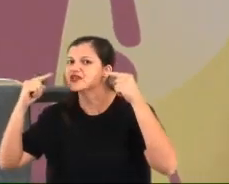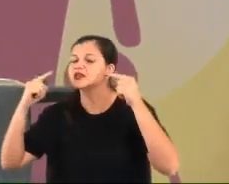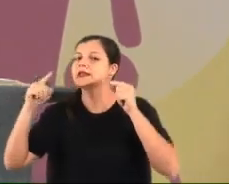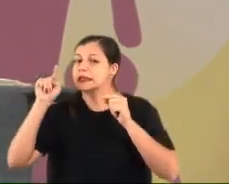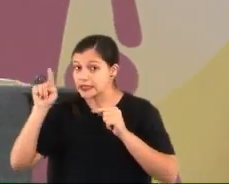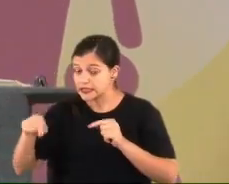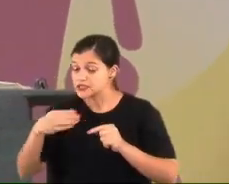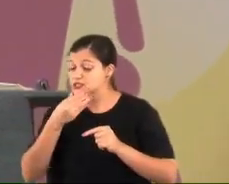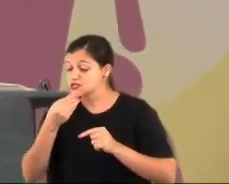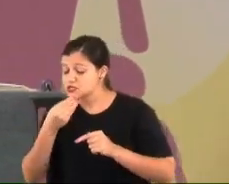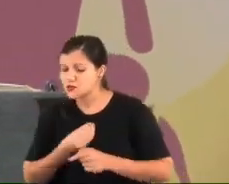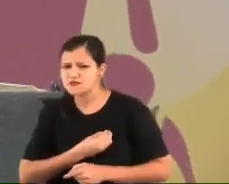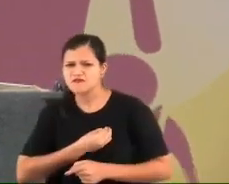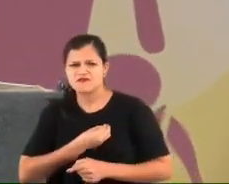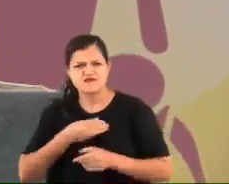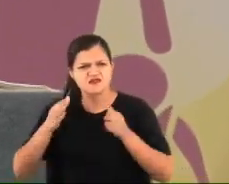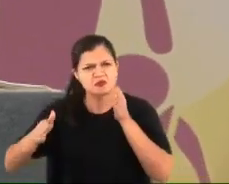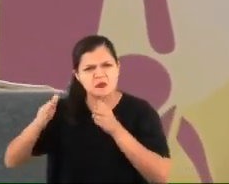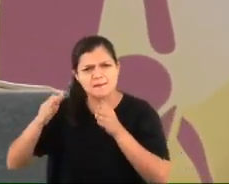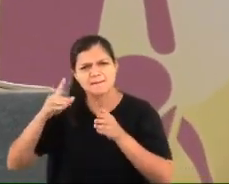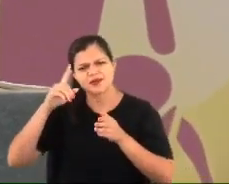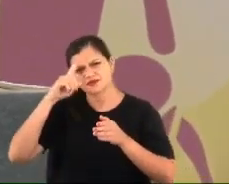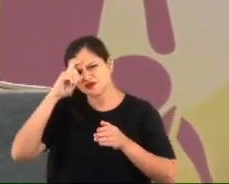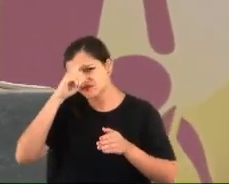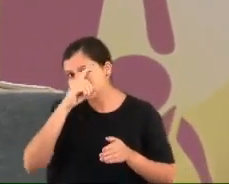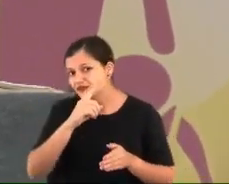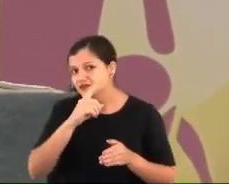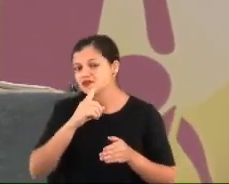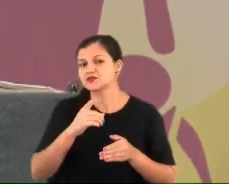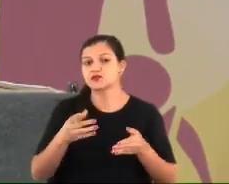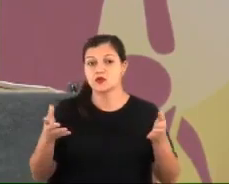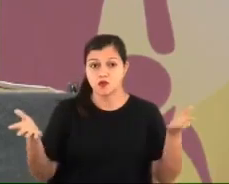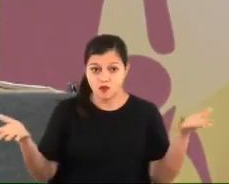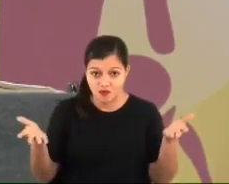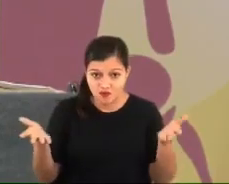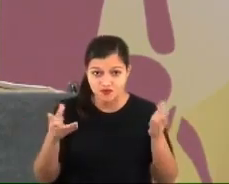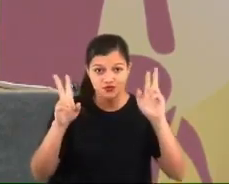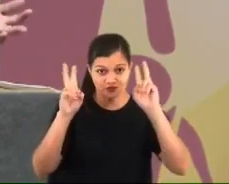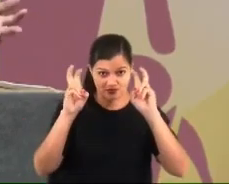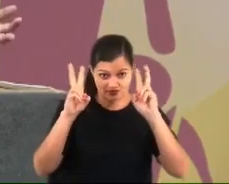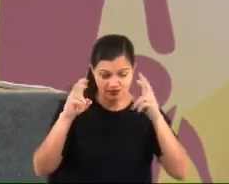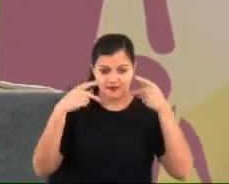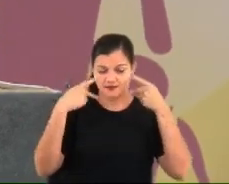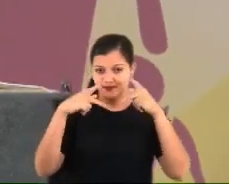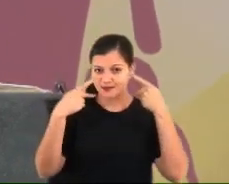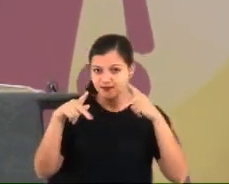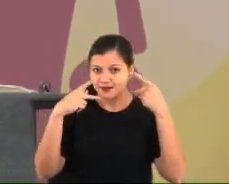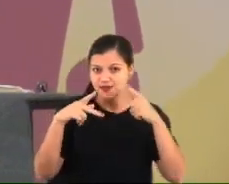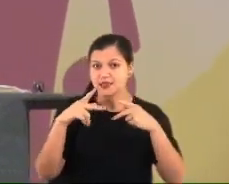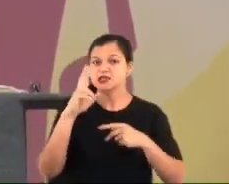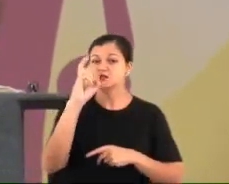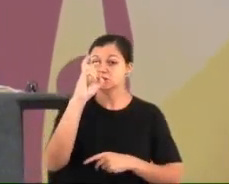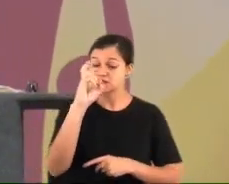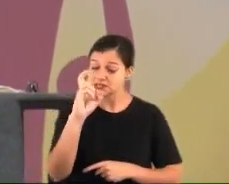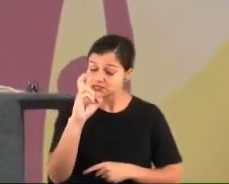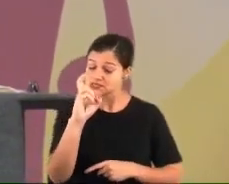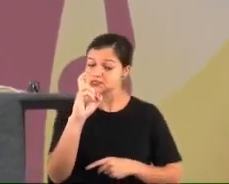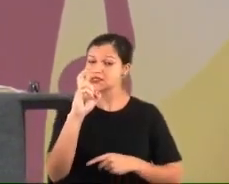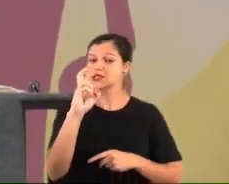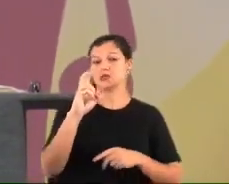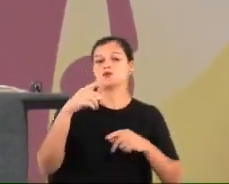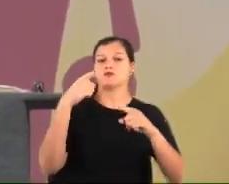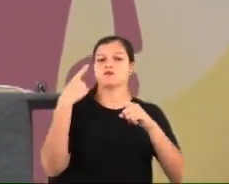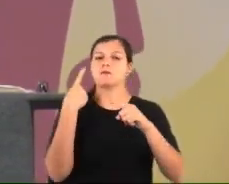difíceis, 5 razões para nós confiarmos em Deus. Esse estudo que nós vamos fazer durante essa semana e a